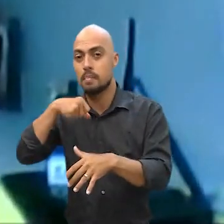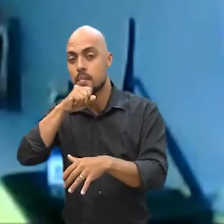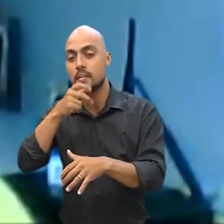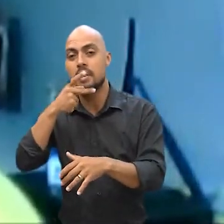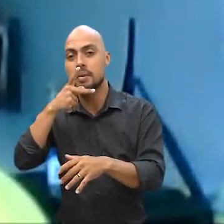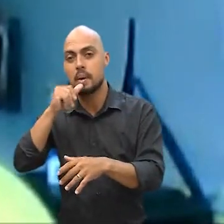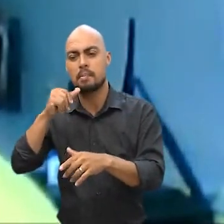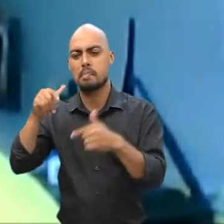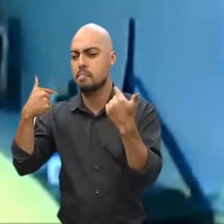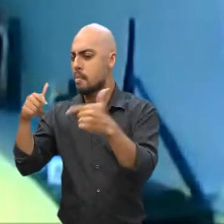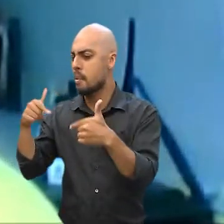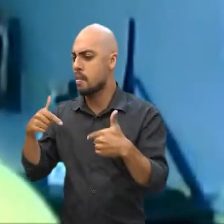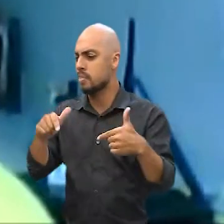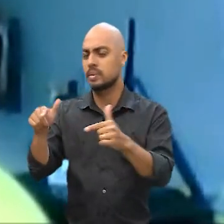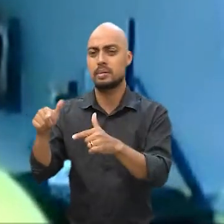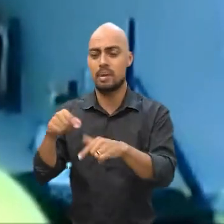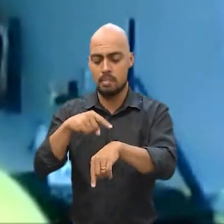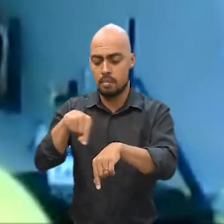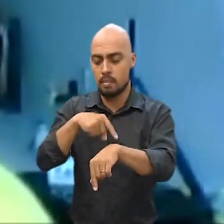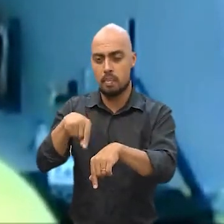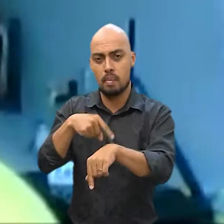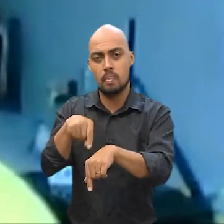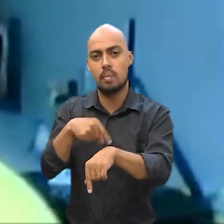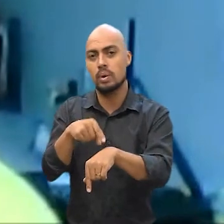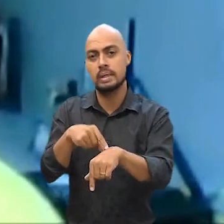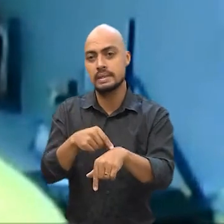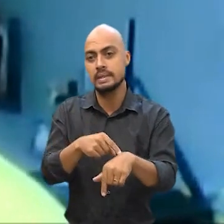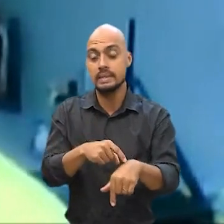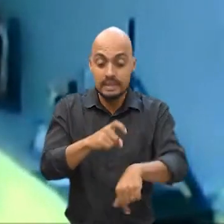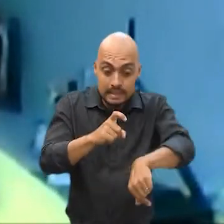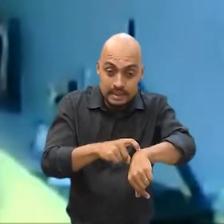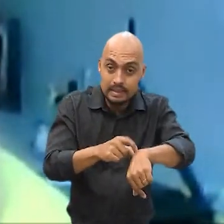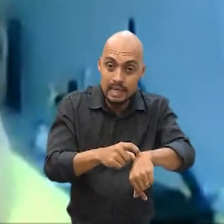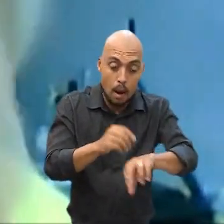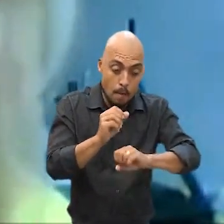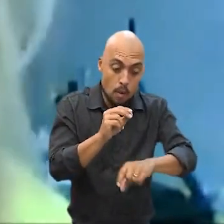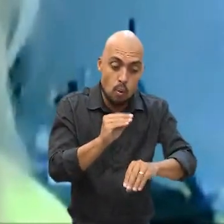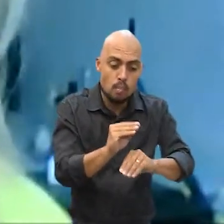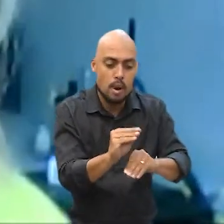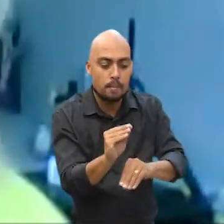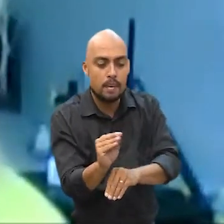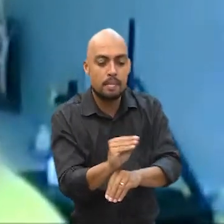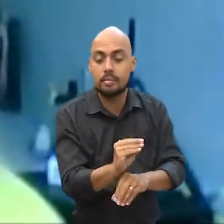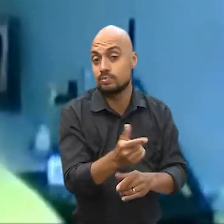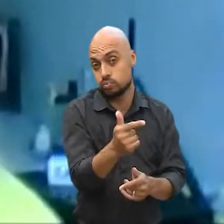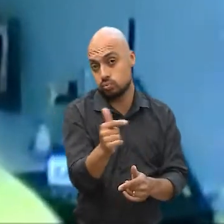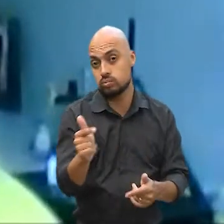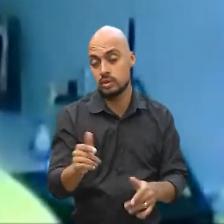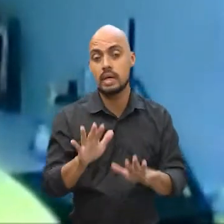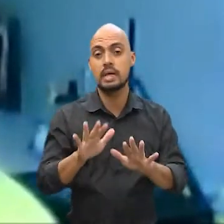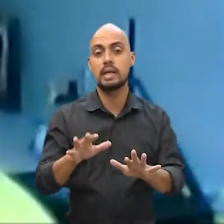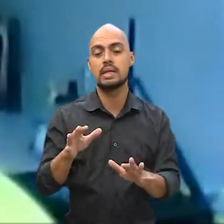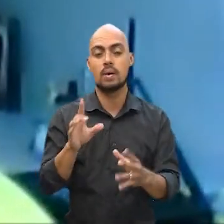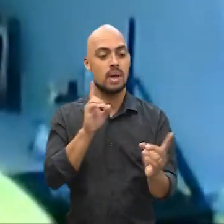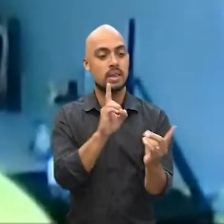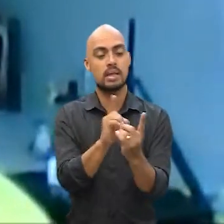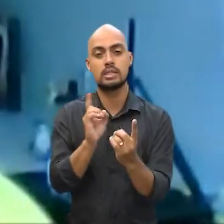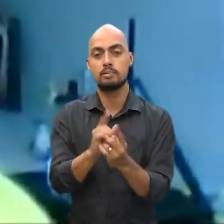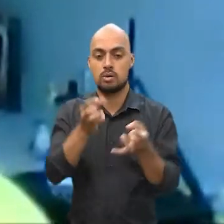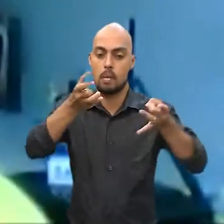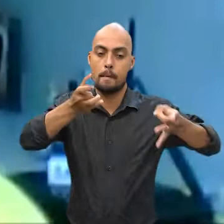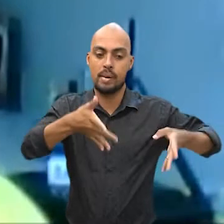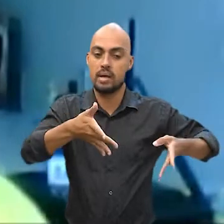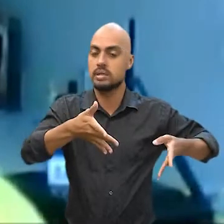fica na escola ou até em vários atendimentos. Então, também isso é importante, pensar que os atendimentos não podem ser deixados de lado,